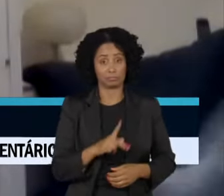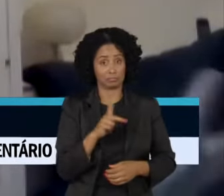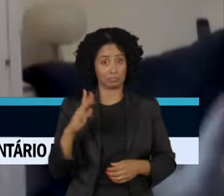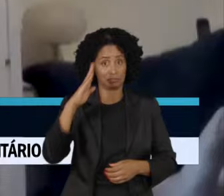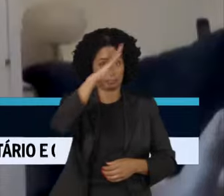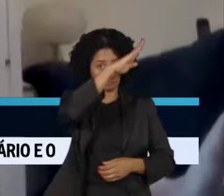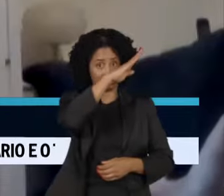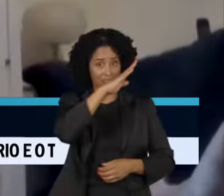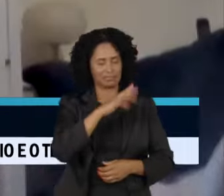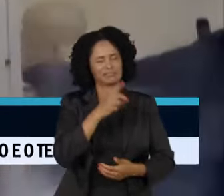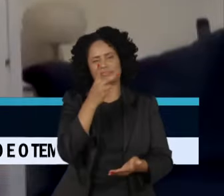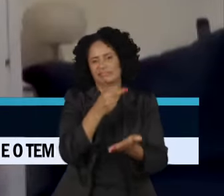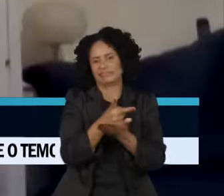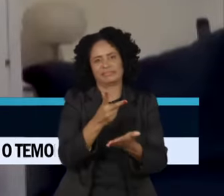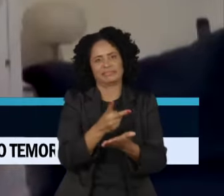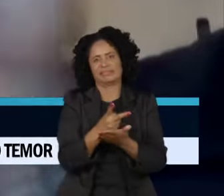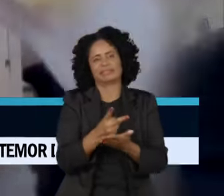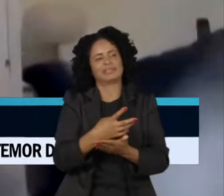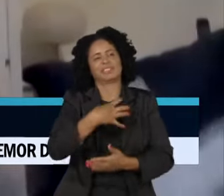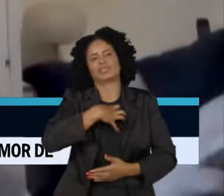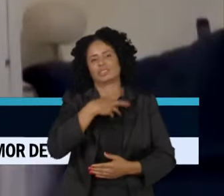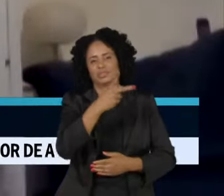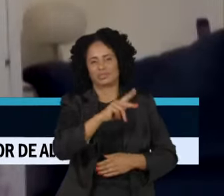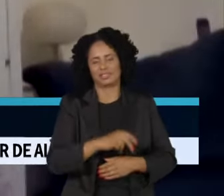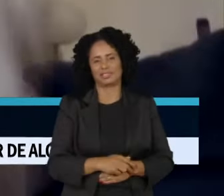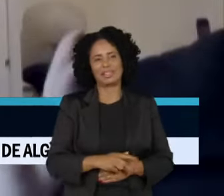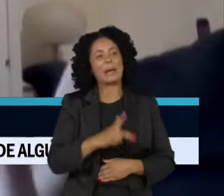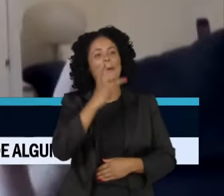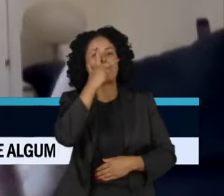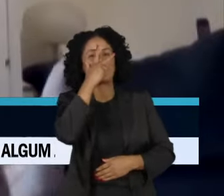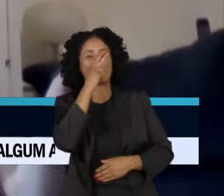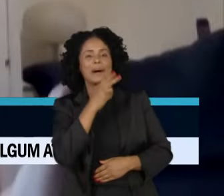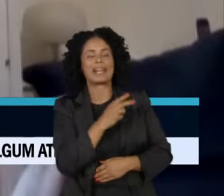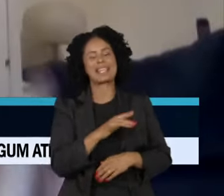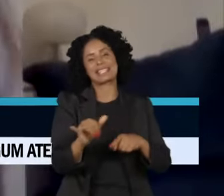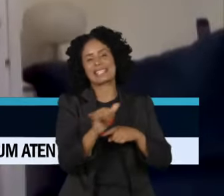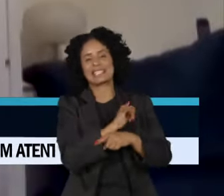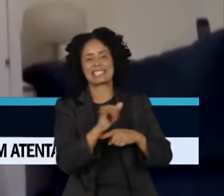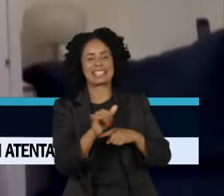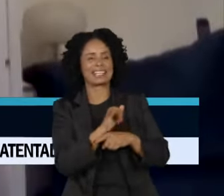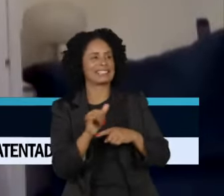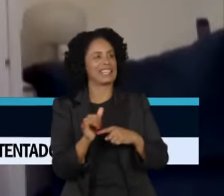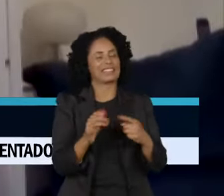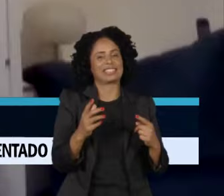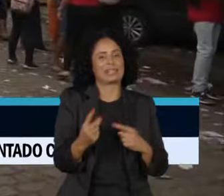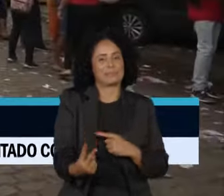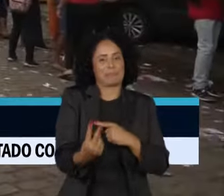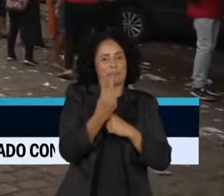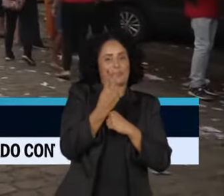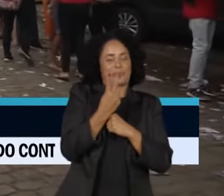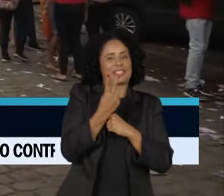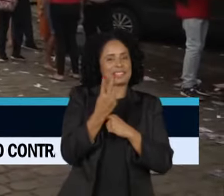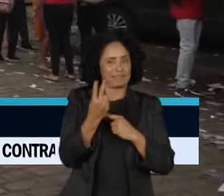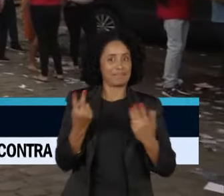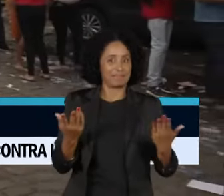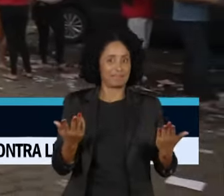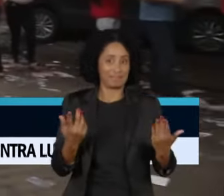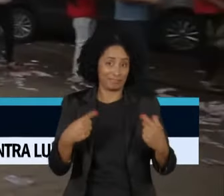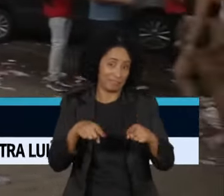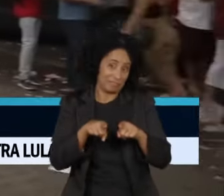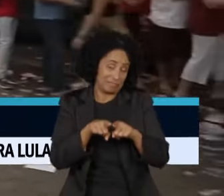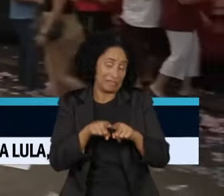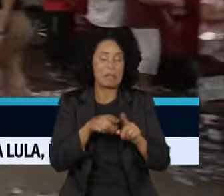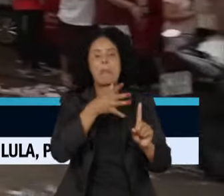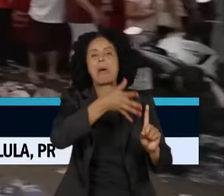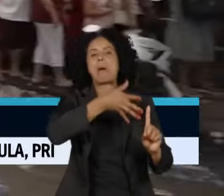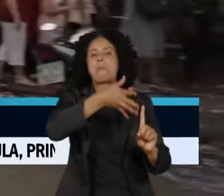campo discursivo, que é como se fosse uma casa. E esse campo discursivo limita a ação dele. Porque no campo discursivo